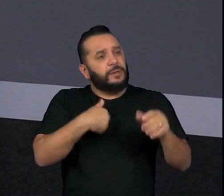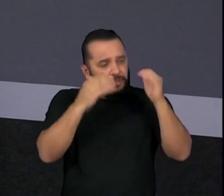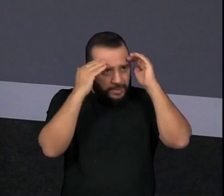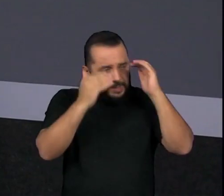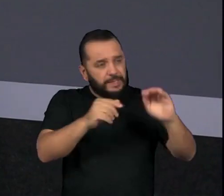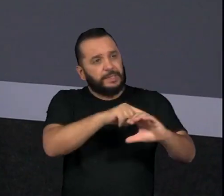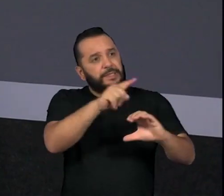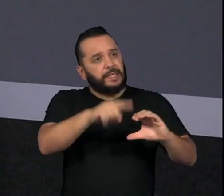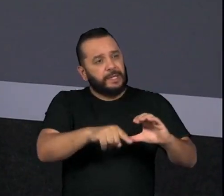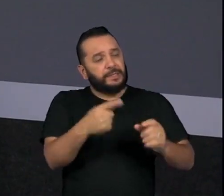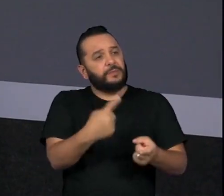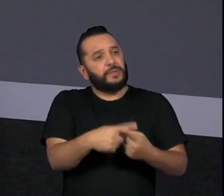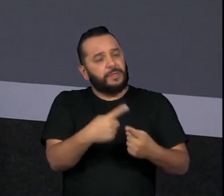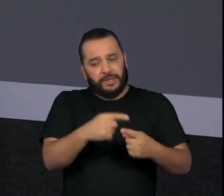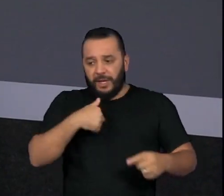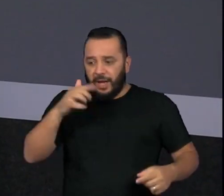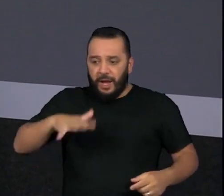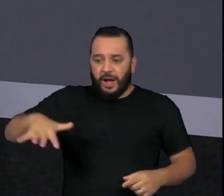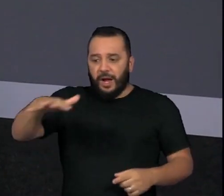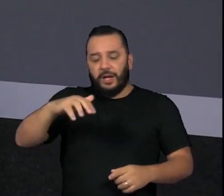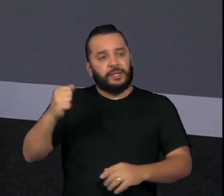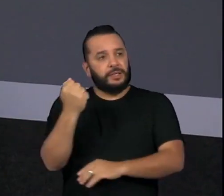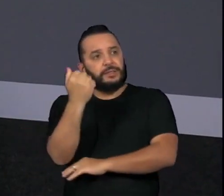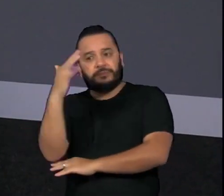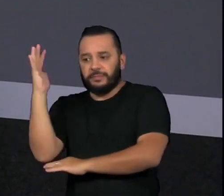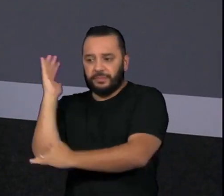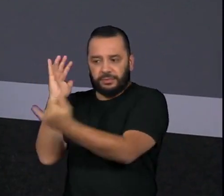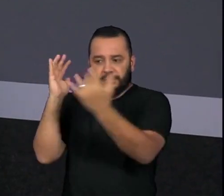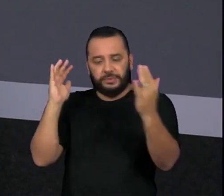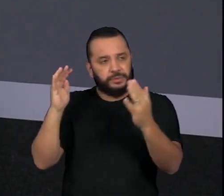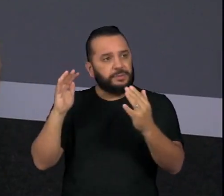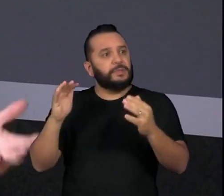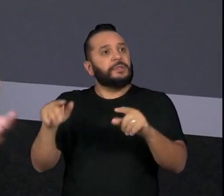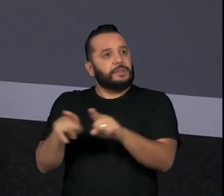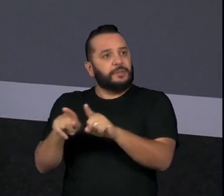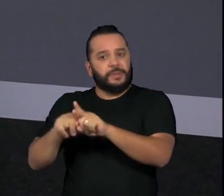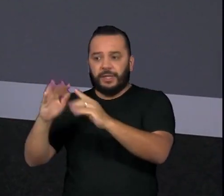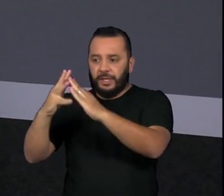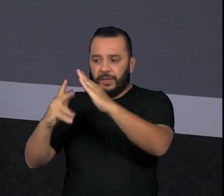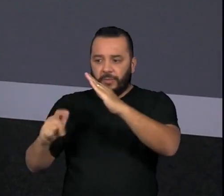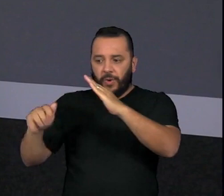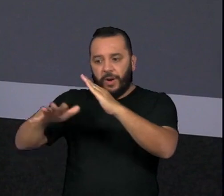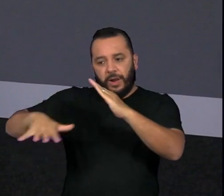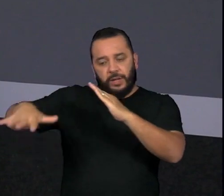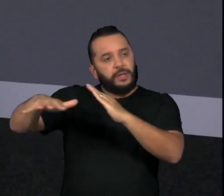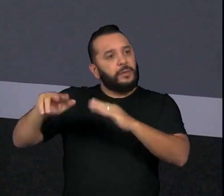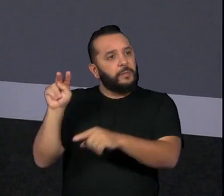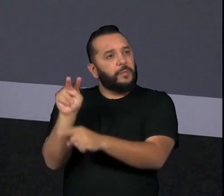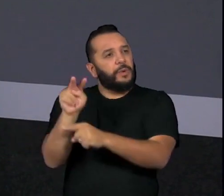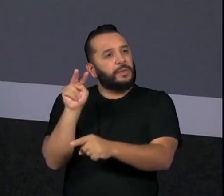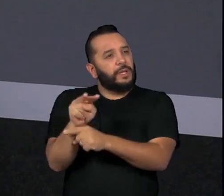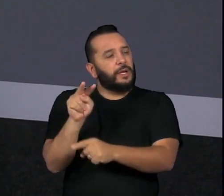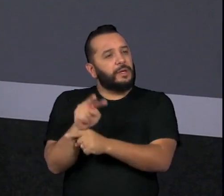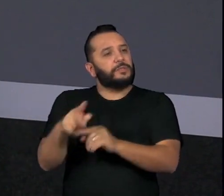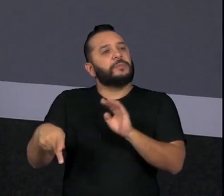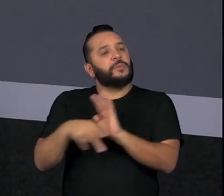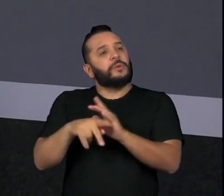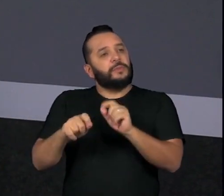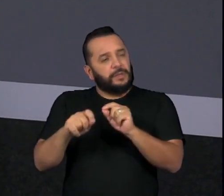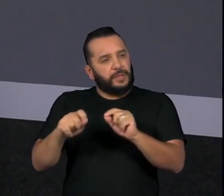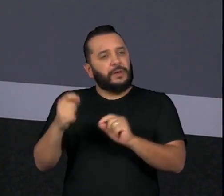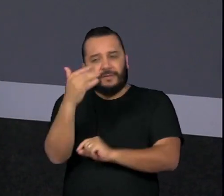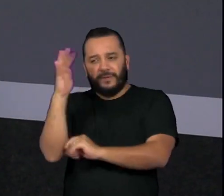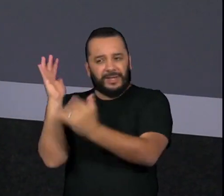que os territórios indígenas e também os quilombolas são os que mais preservam as florestas no mundo. O que vocês